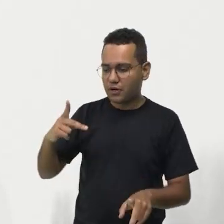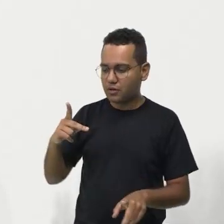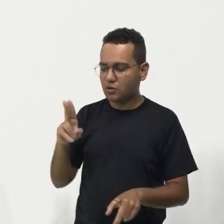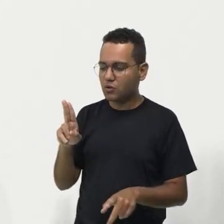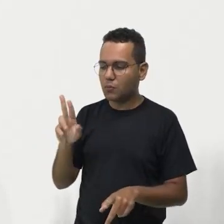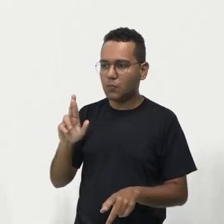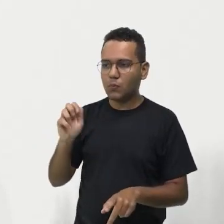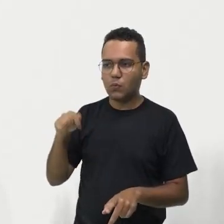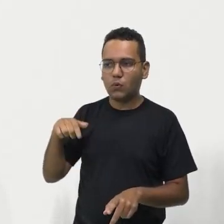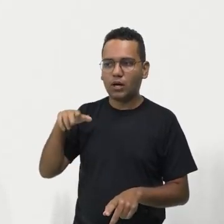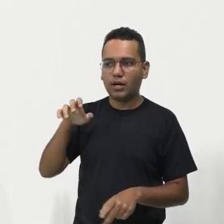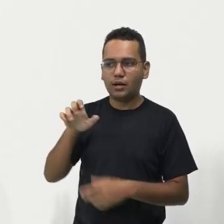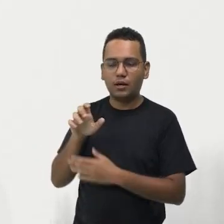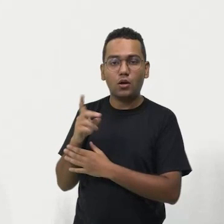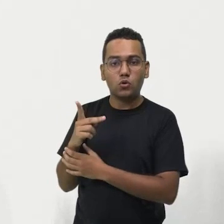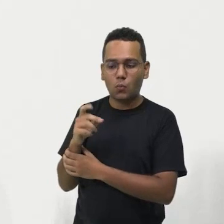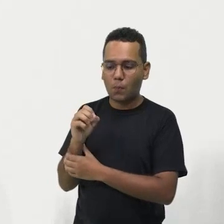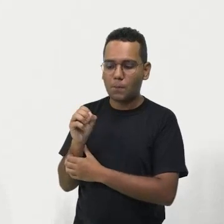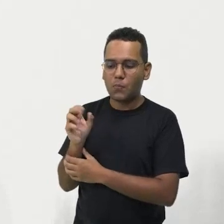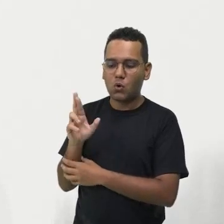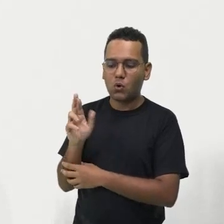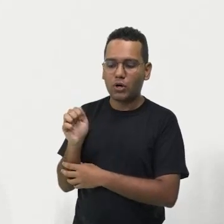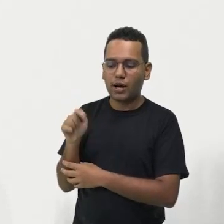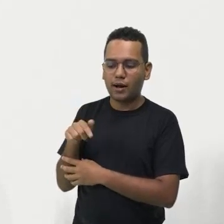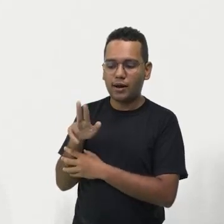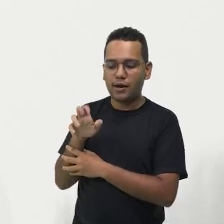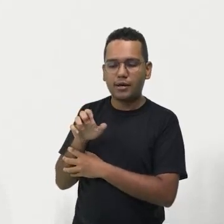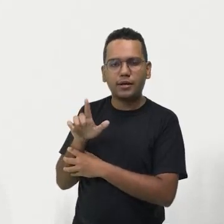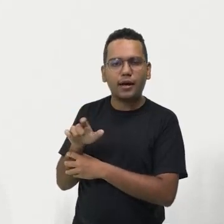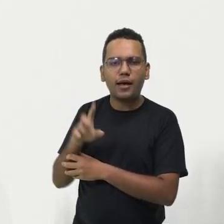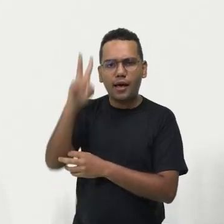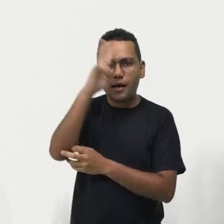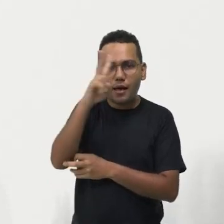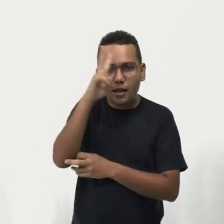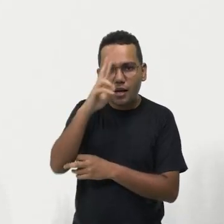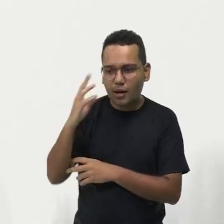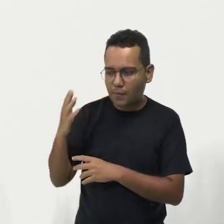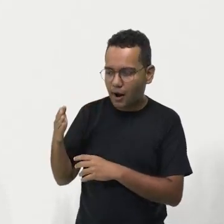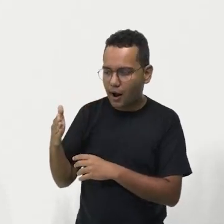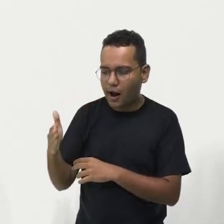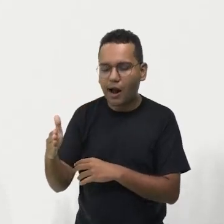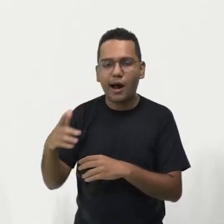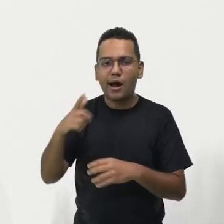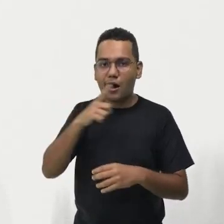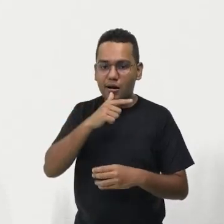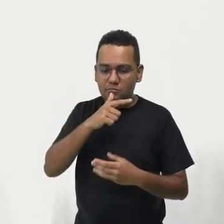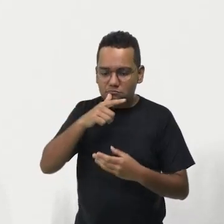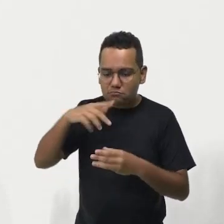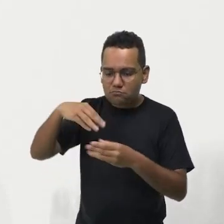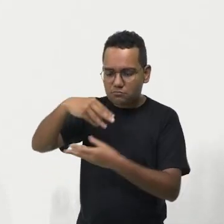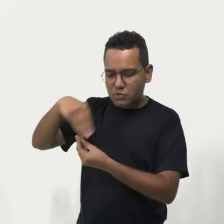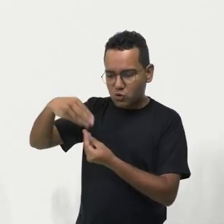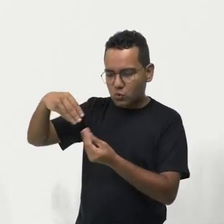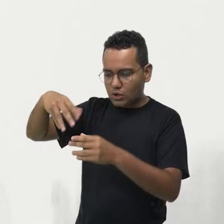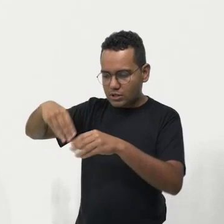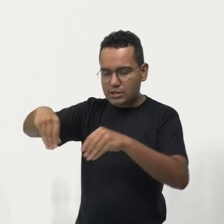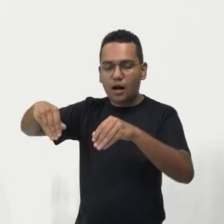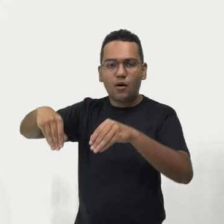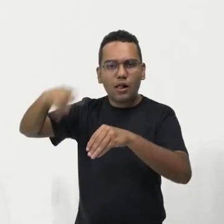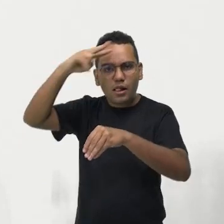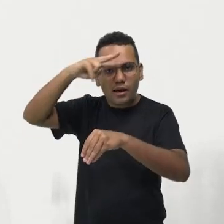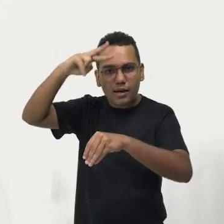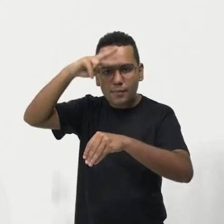os peixes que vivem em água salgada não conseguem gerar choques potentes, porque a